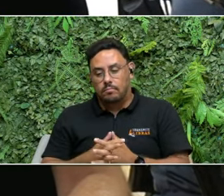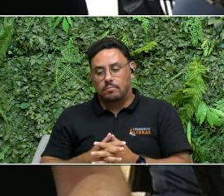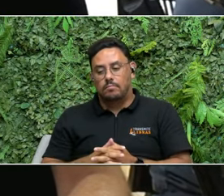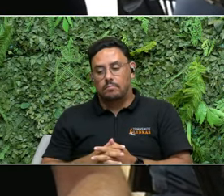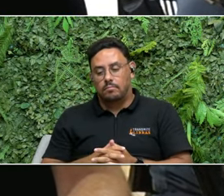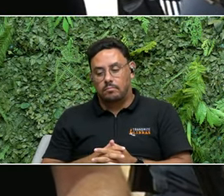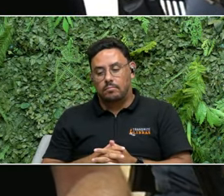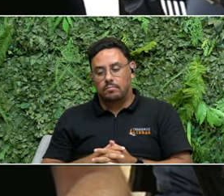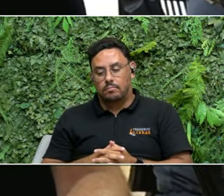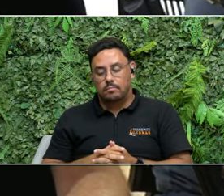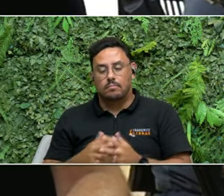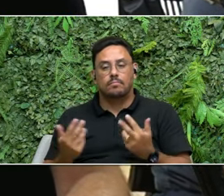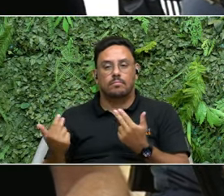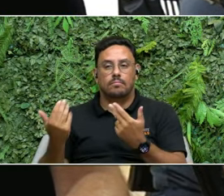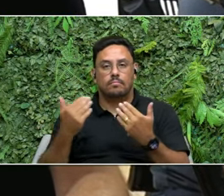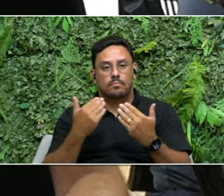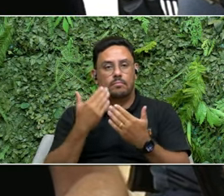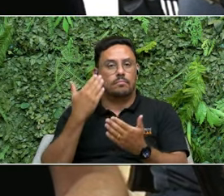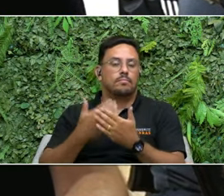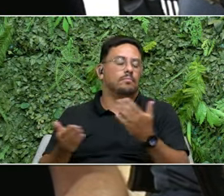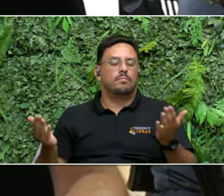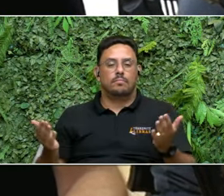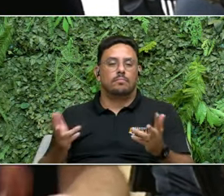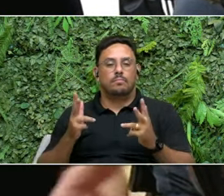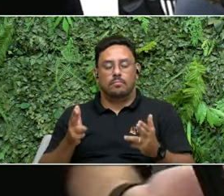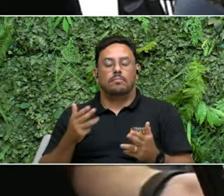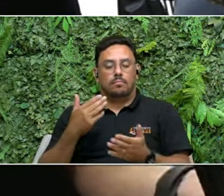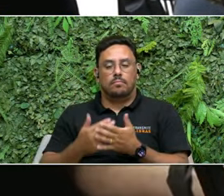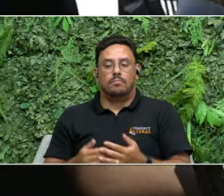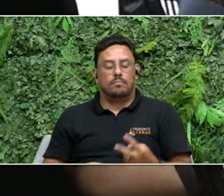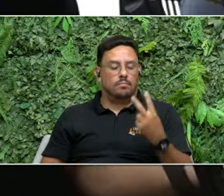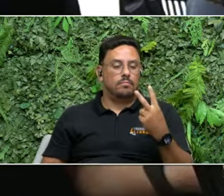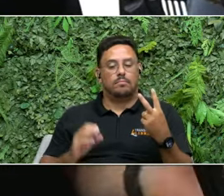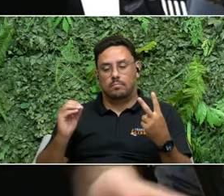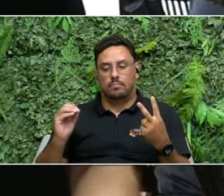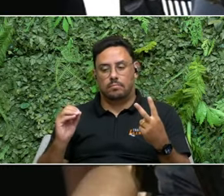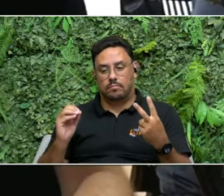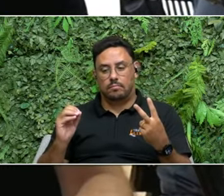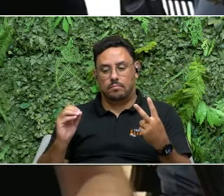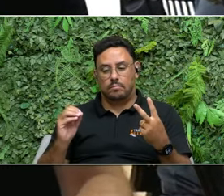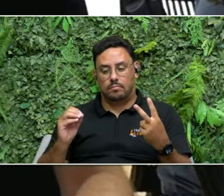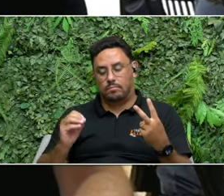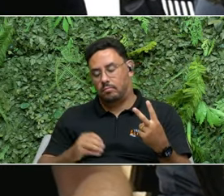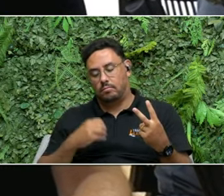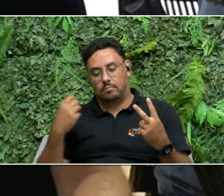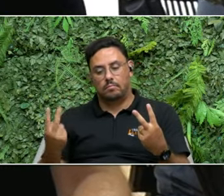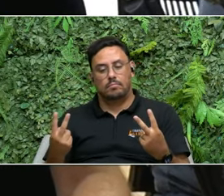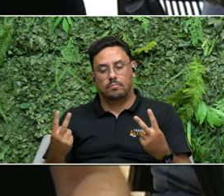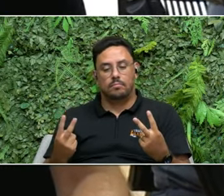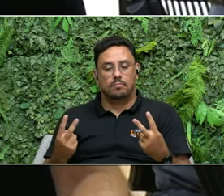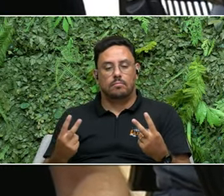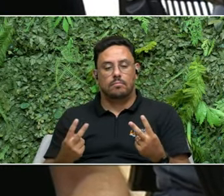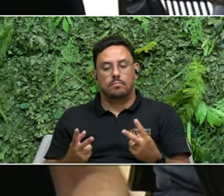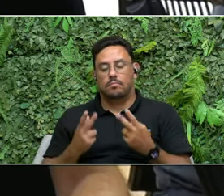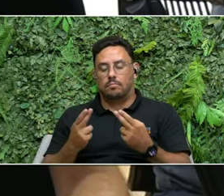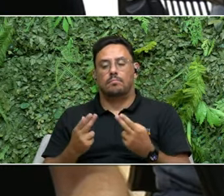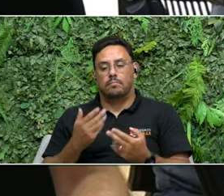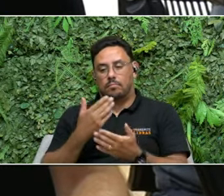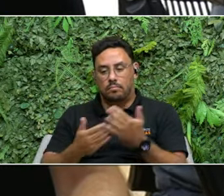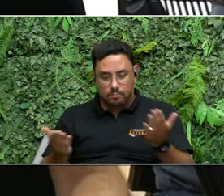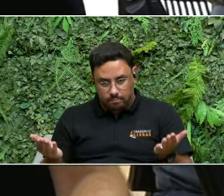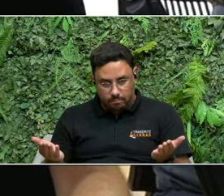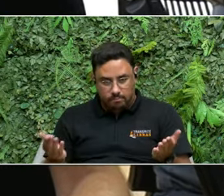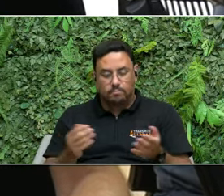e não mas pra gente é uma derrota né começar ganhando 2 a 0 e e tomar o gol de empate é uma derrota